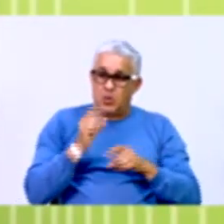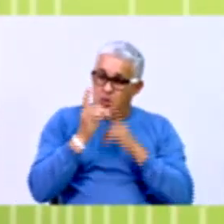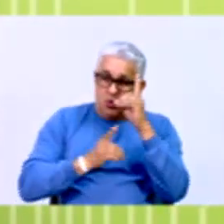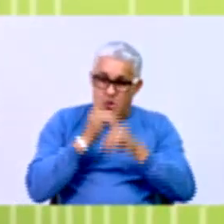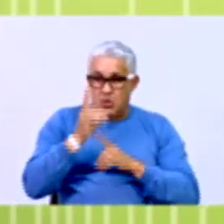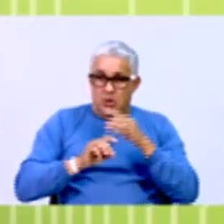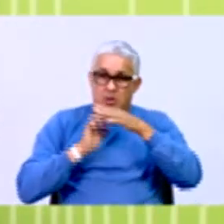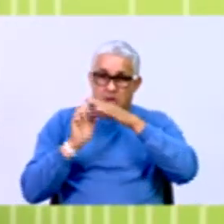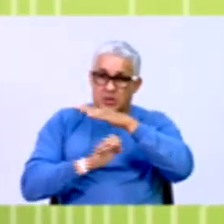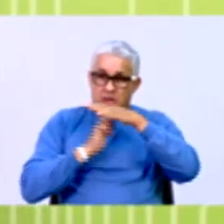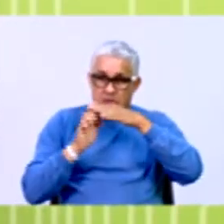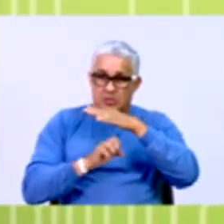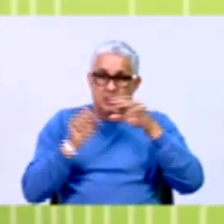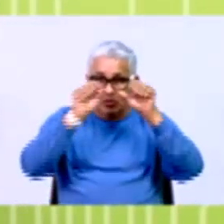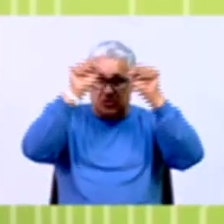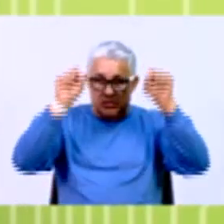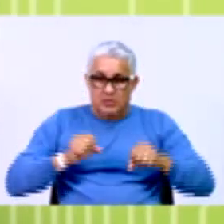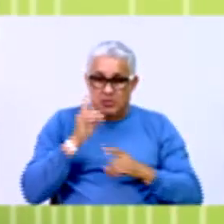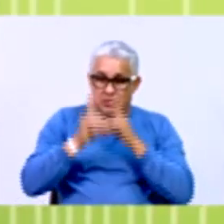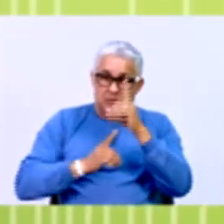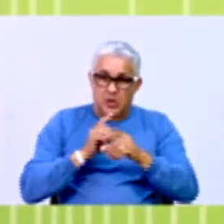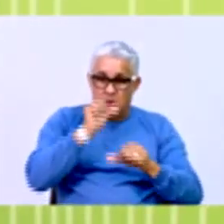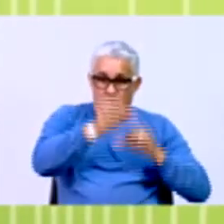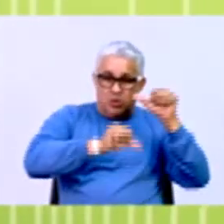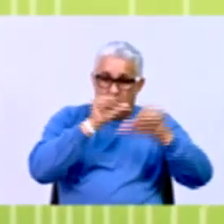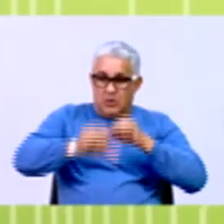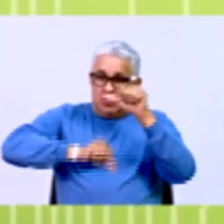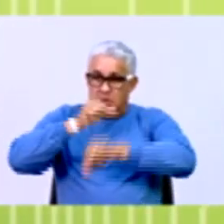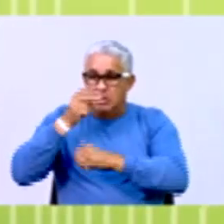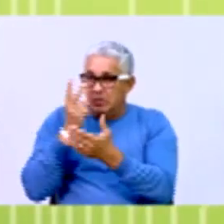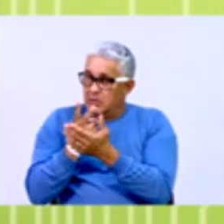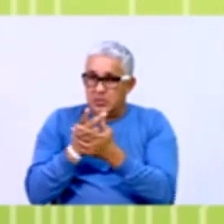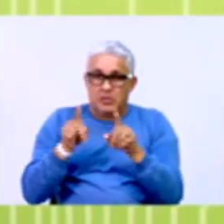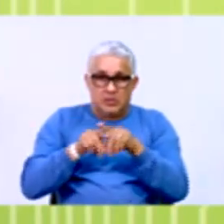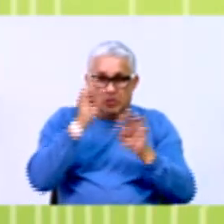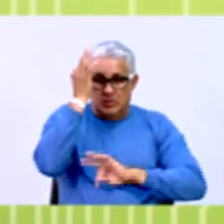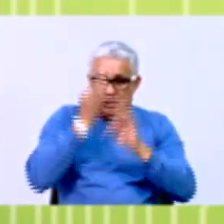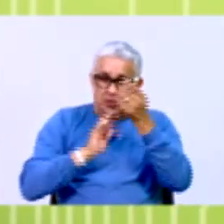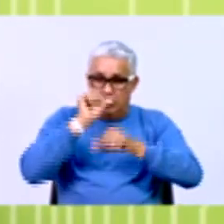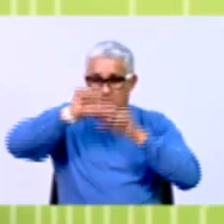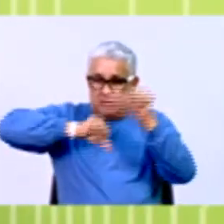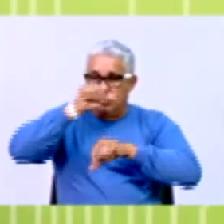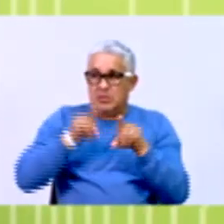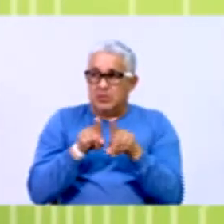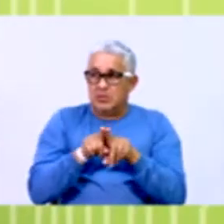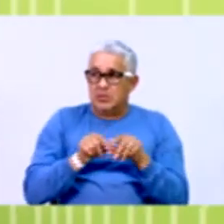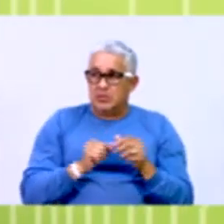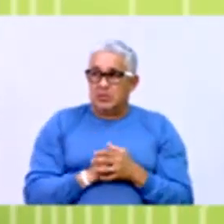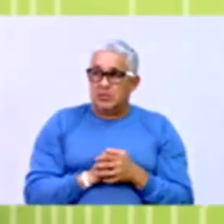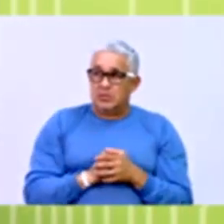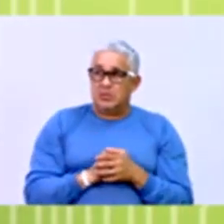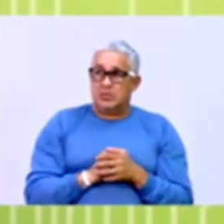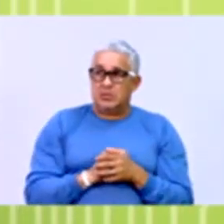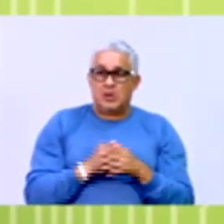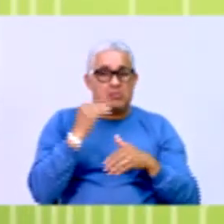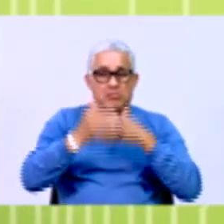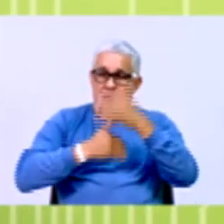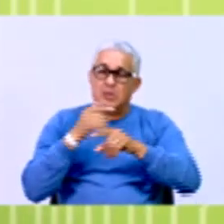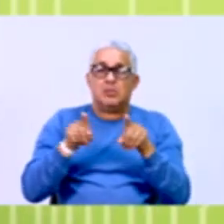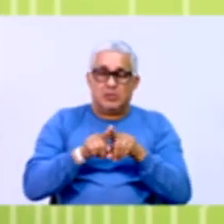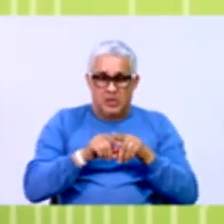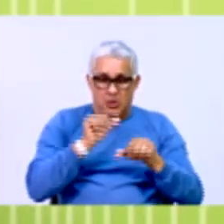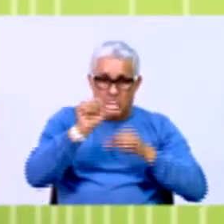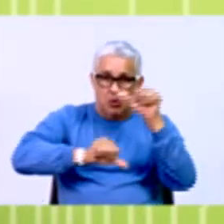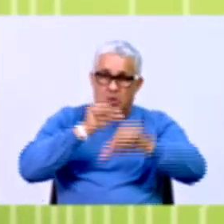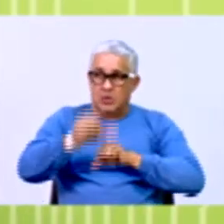As empresas são sistemas dinâmicos que mudam o tempo todo, as tecnologias mudam o tempo todo e os processos mudam também o tempo